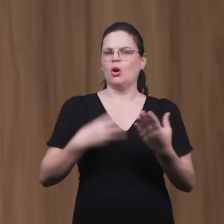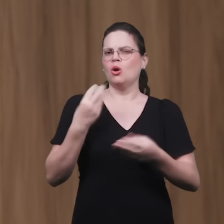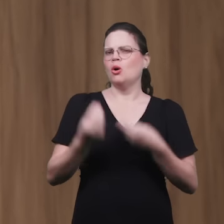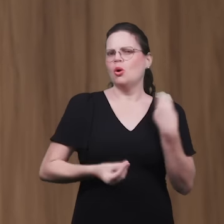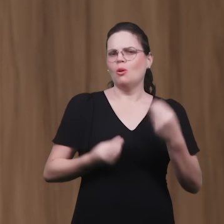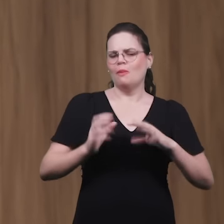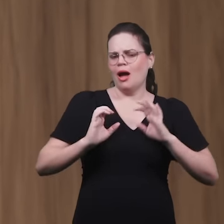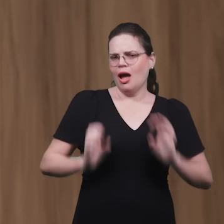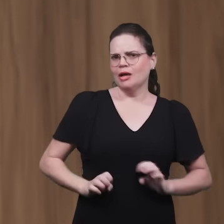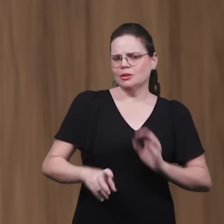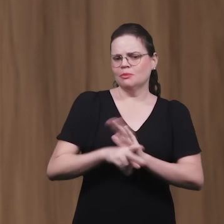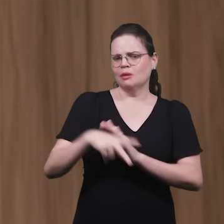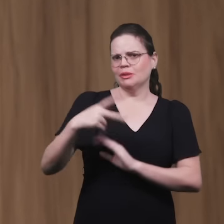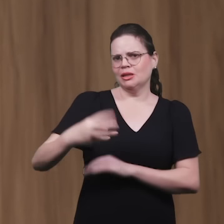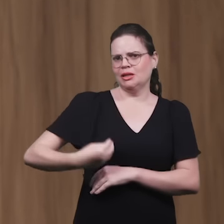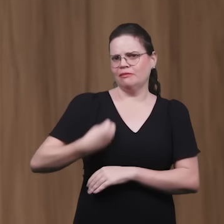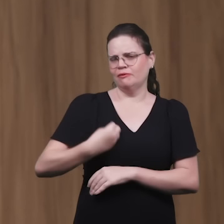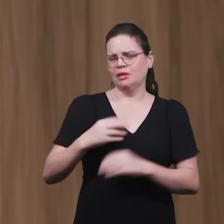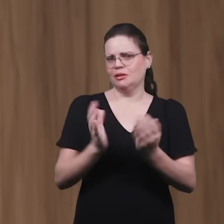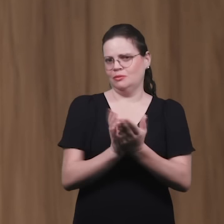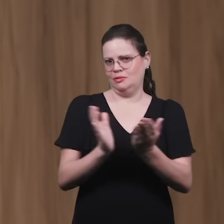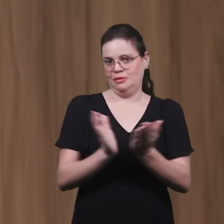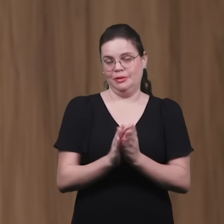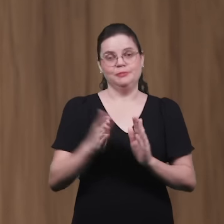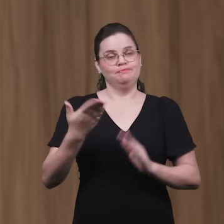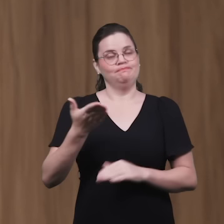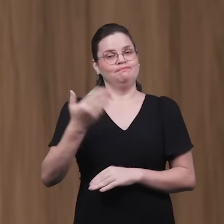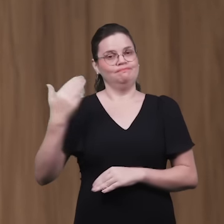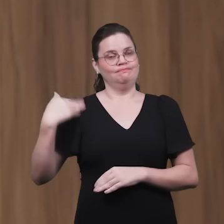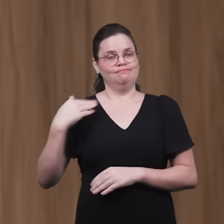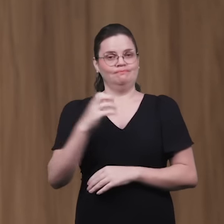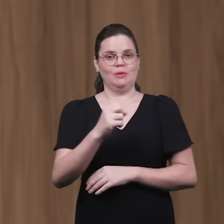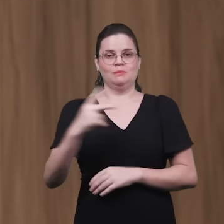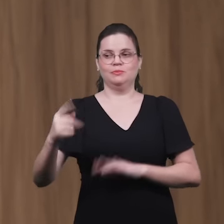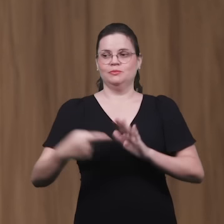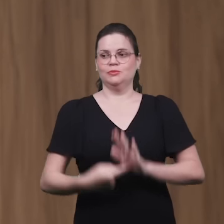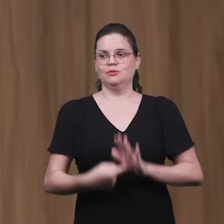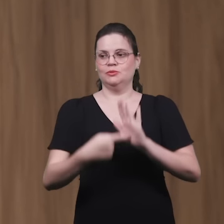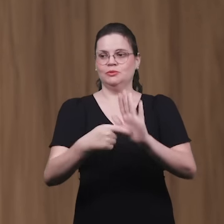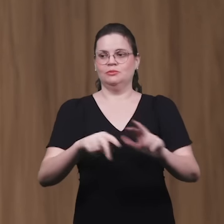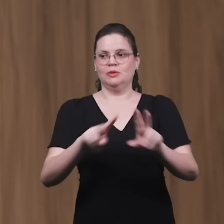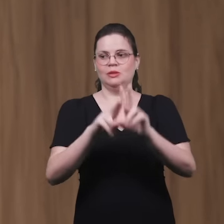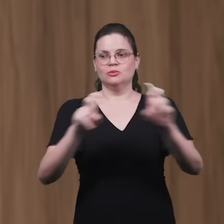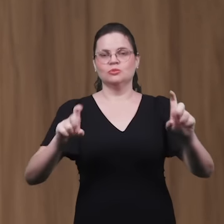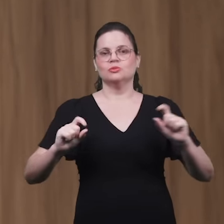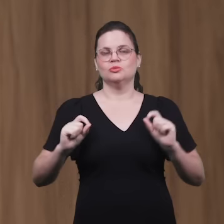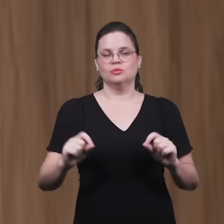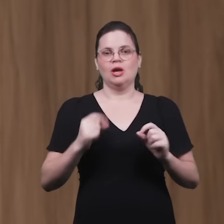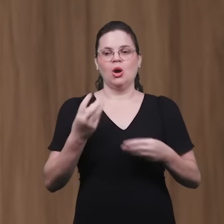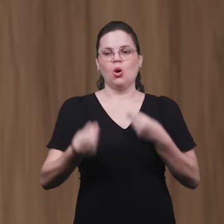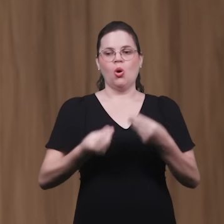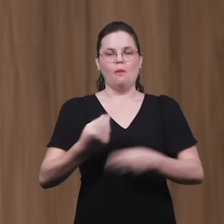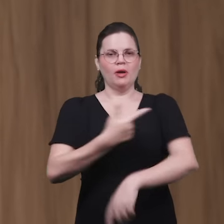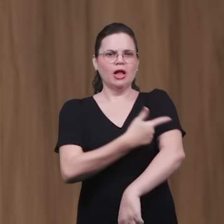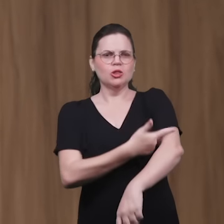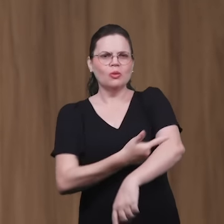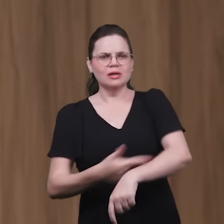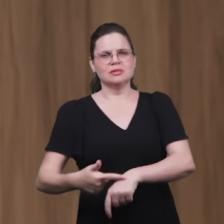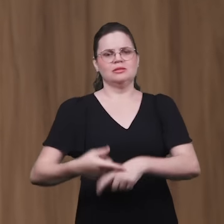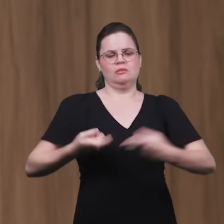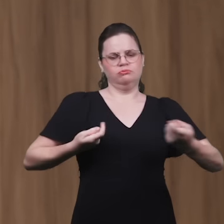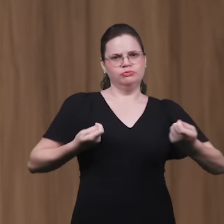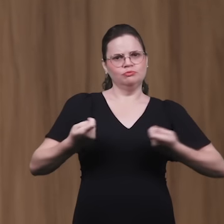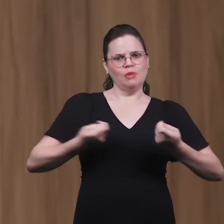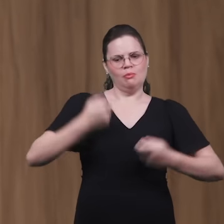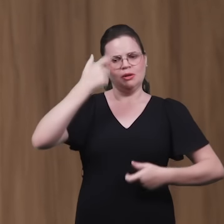crente, temos abordado ultimamente, nos episódios anteriores, a questão disciplinar, ou seja, a disciplina, a maneira